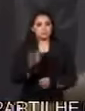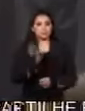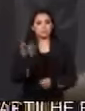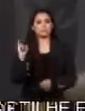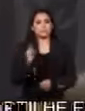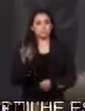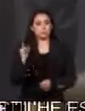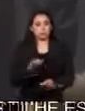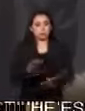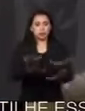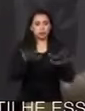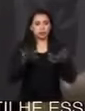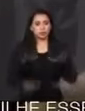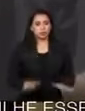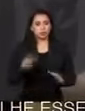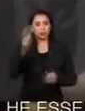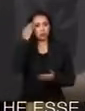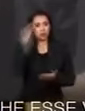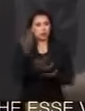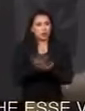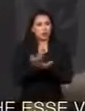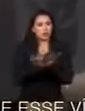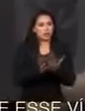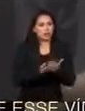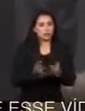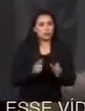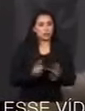de uma reflexão ampliada,